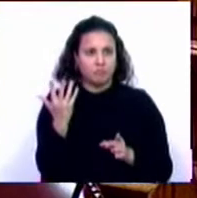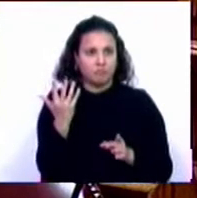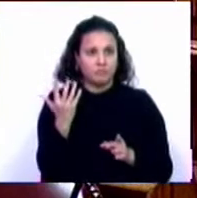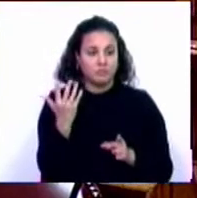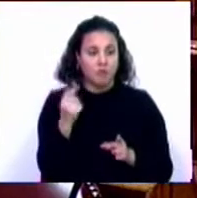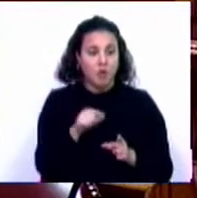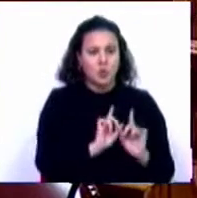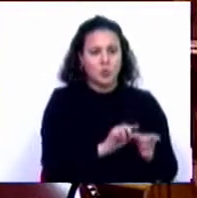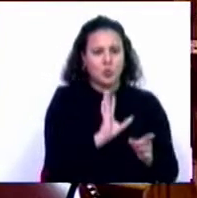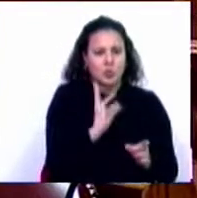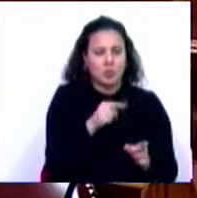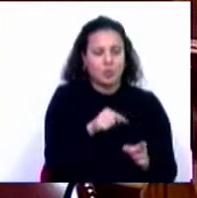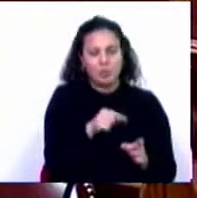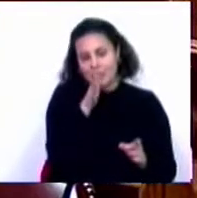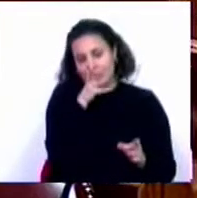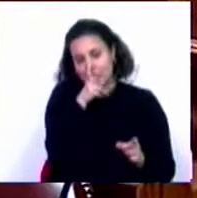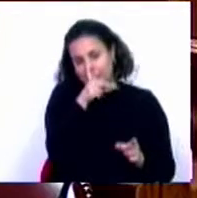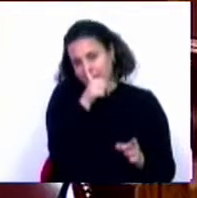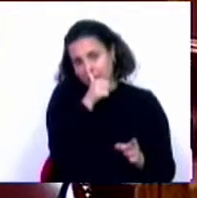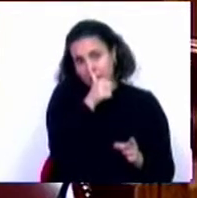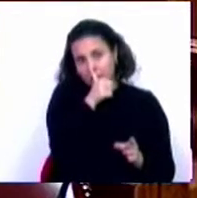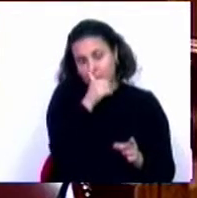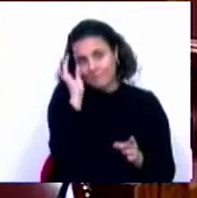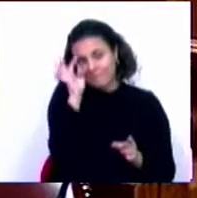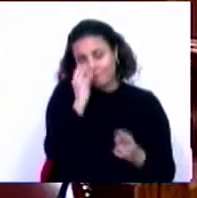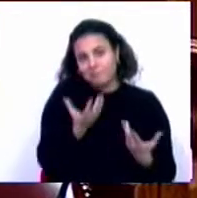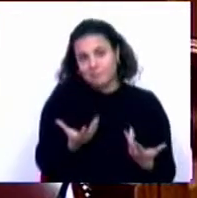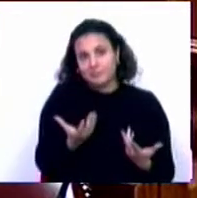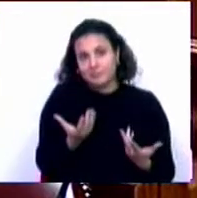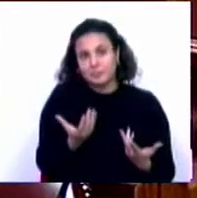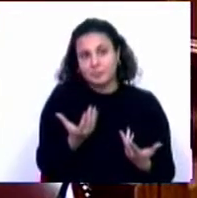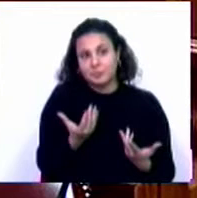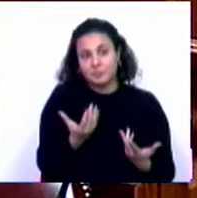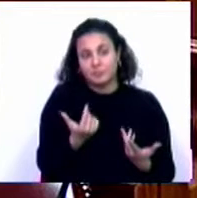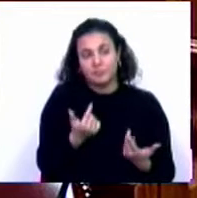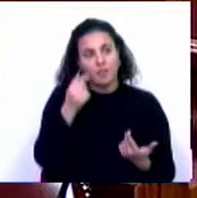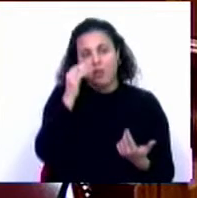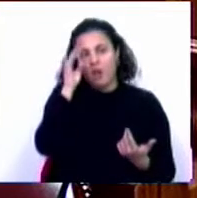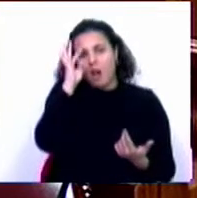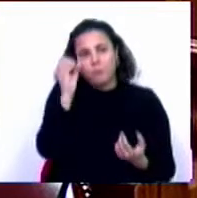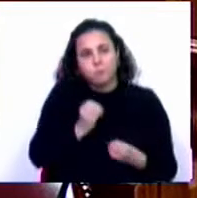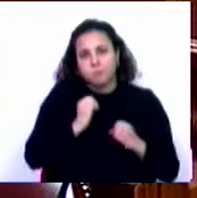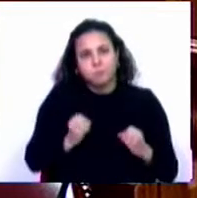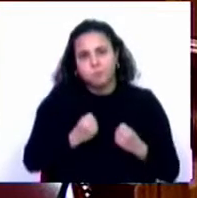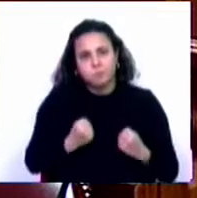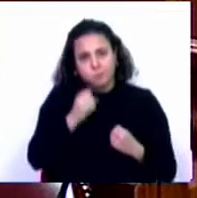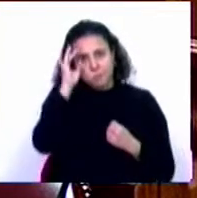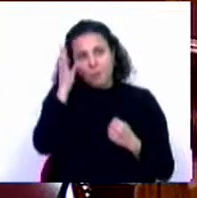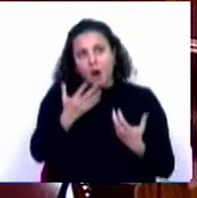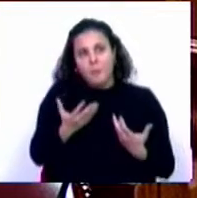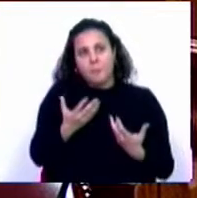é o mais lamentável que se possa imaginar. Na verdade, é inimaginável e aconteceu diante